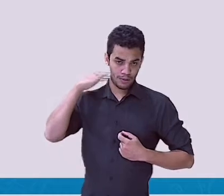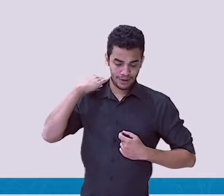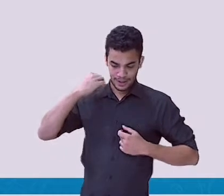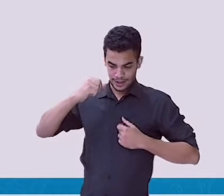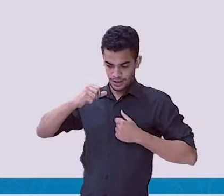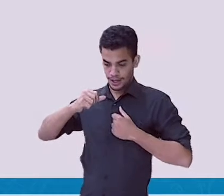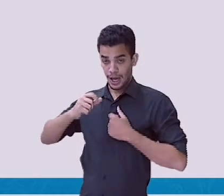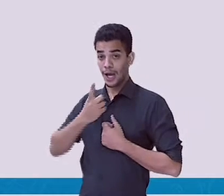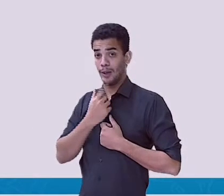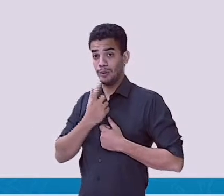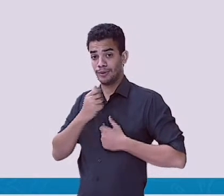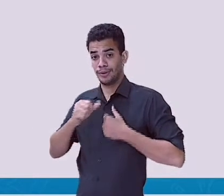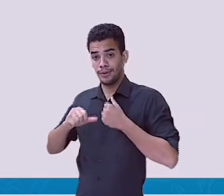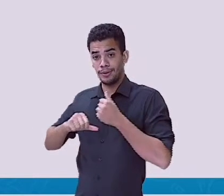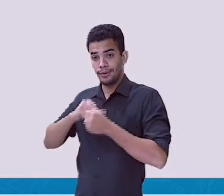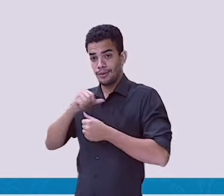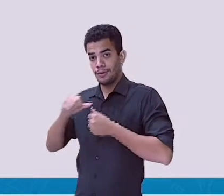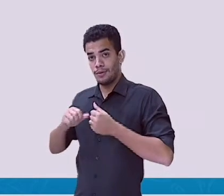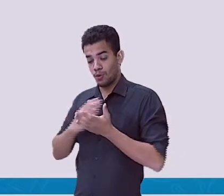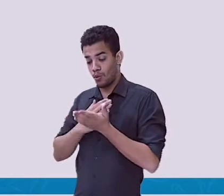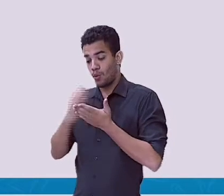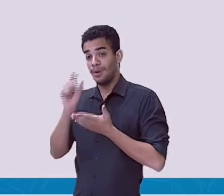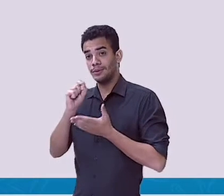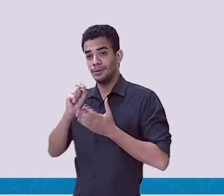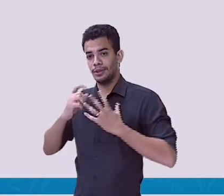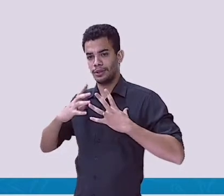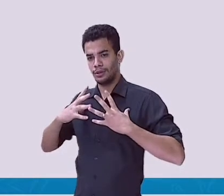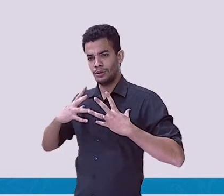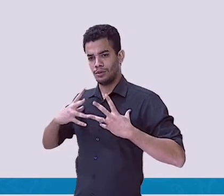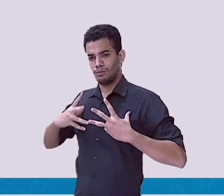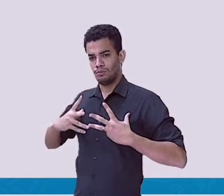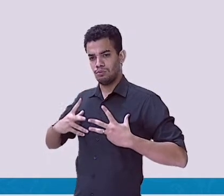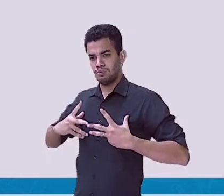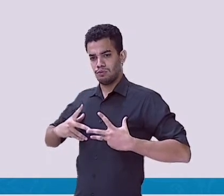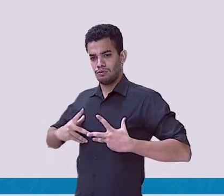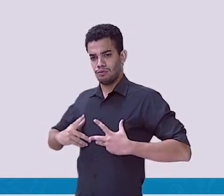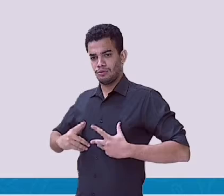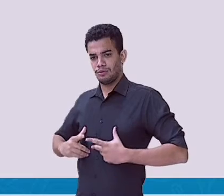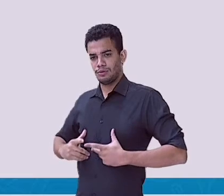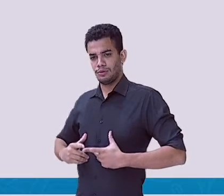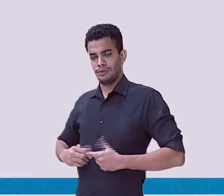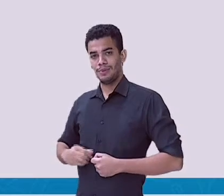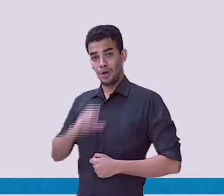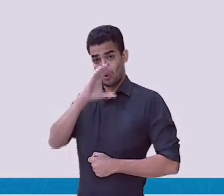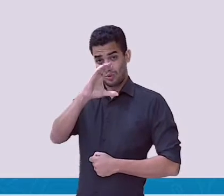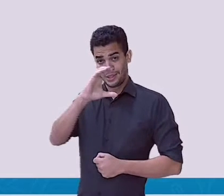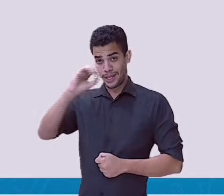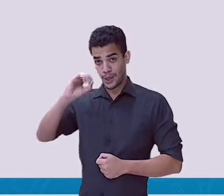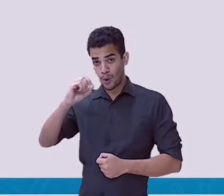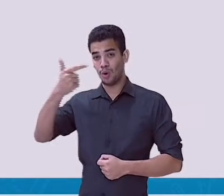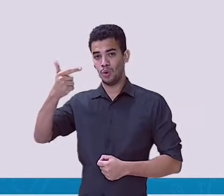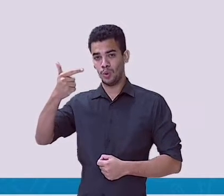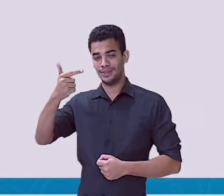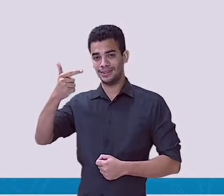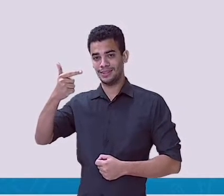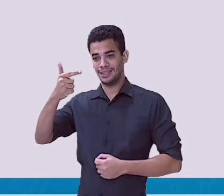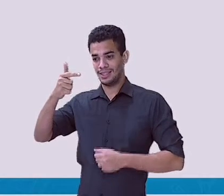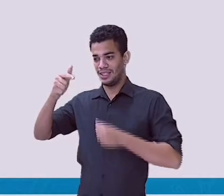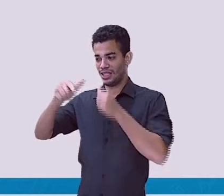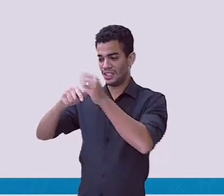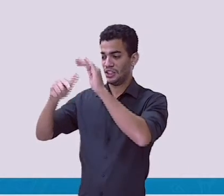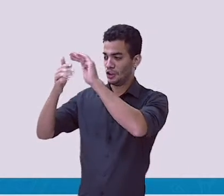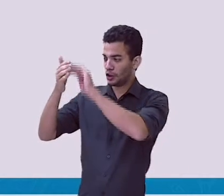processo onde ele faz a retirada do gás carbônico e aí aumenta-se a quantidade